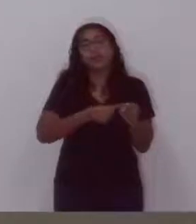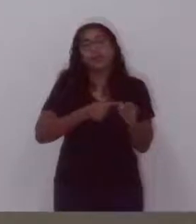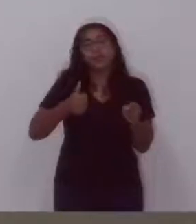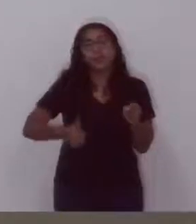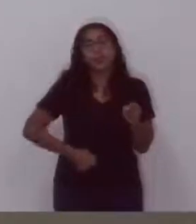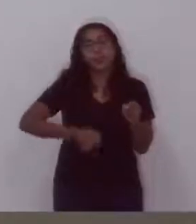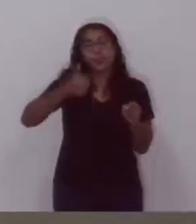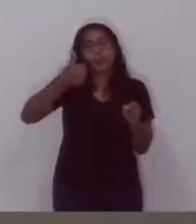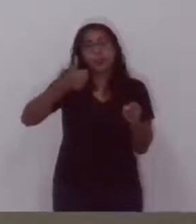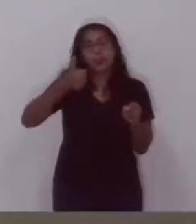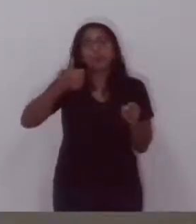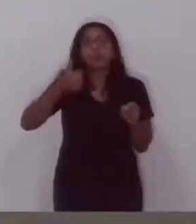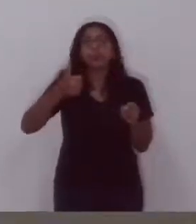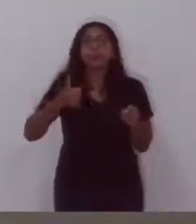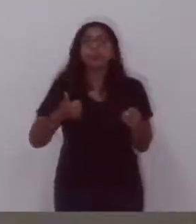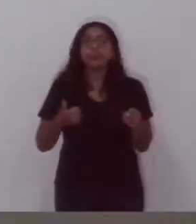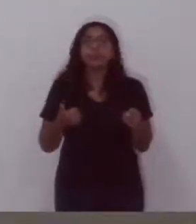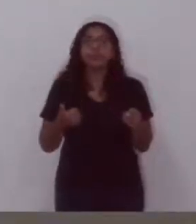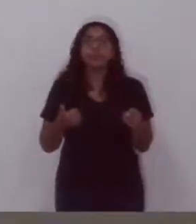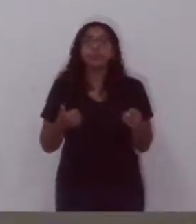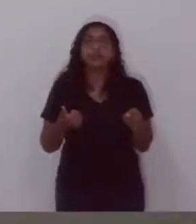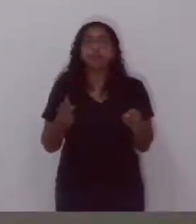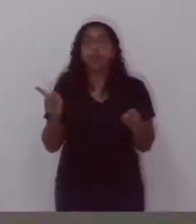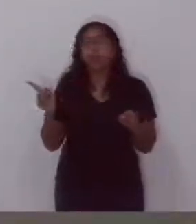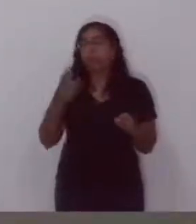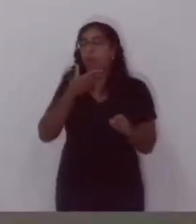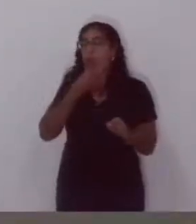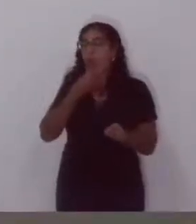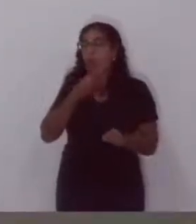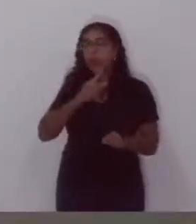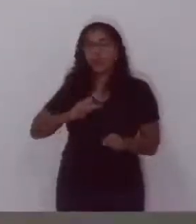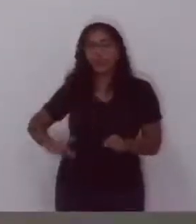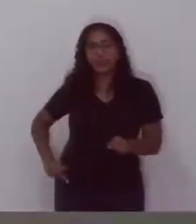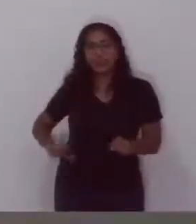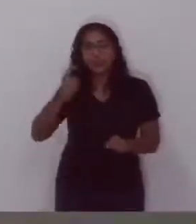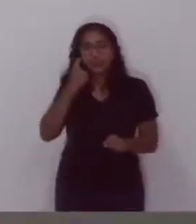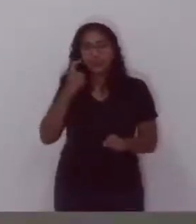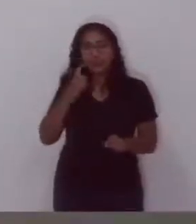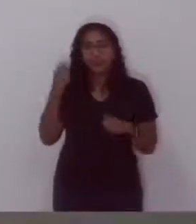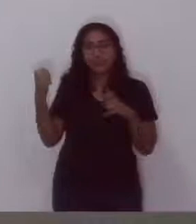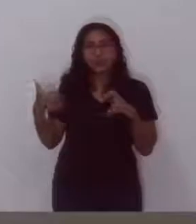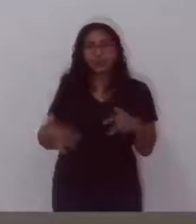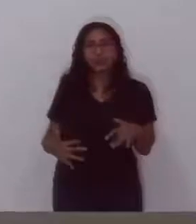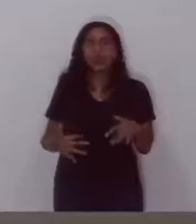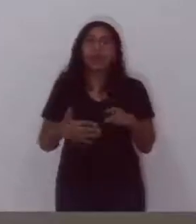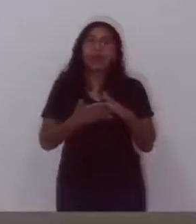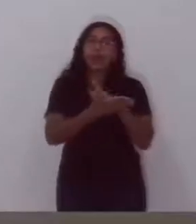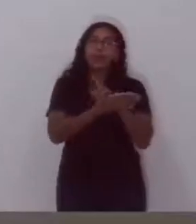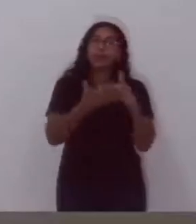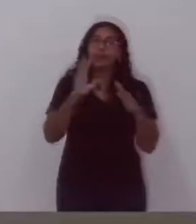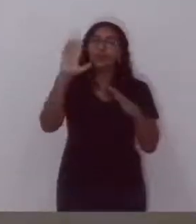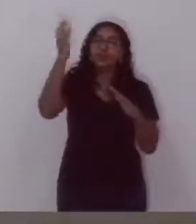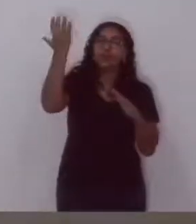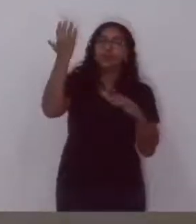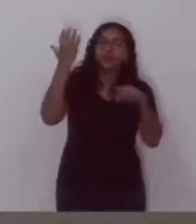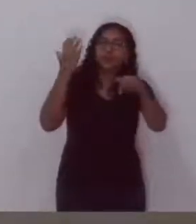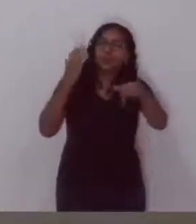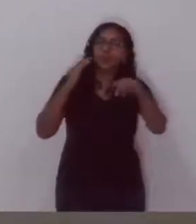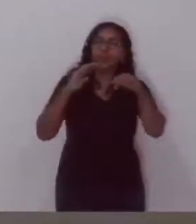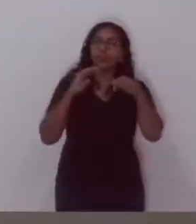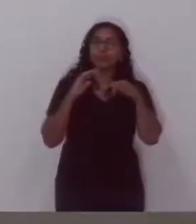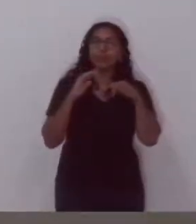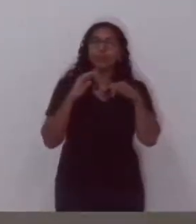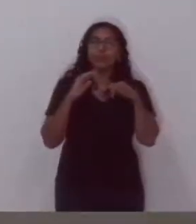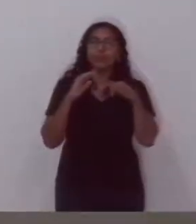Né, falamos aqui um pouco, o presidente deixou registrado aqui alguns atos que aconteceu aqui na Câmara, quando eu fui